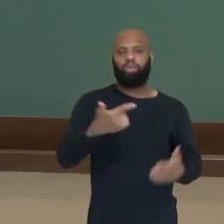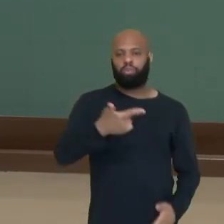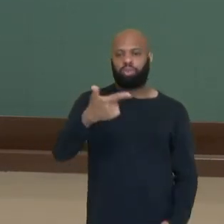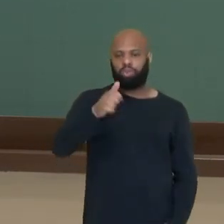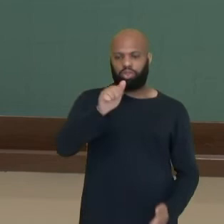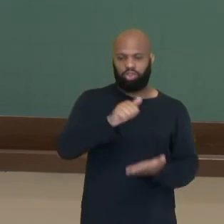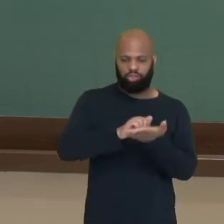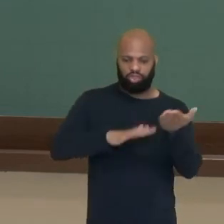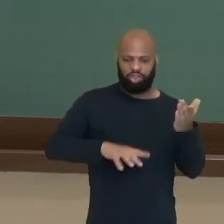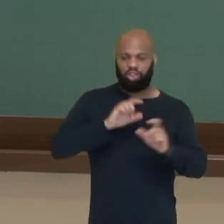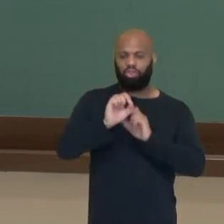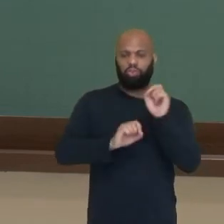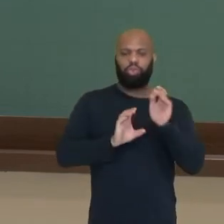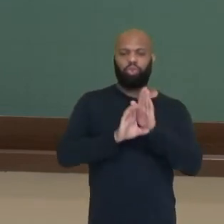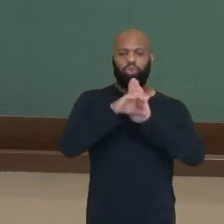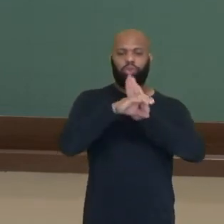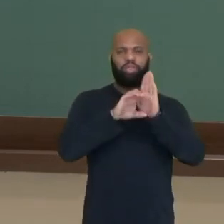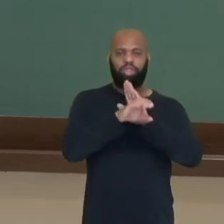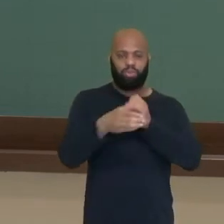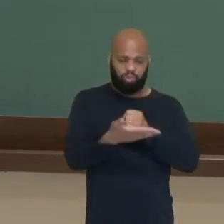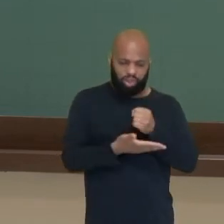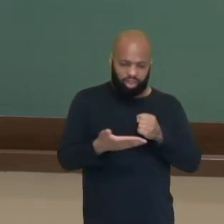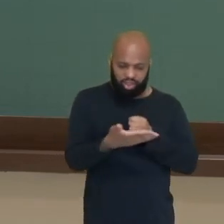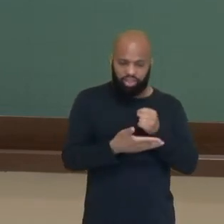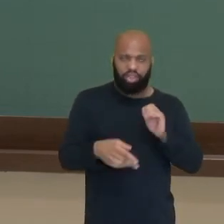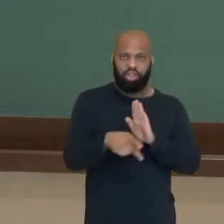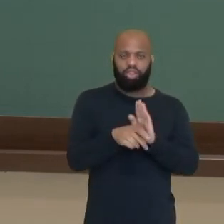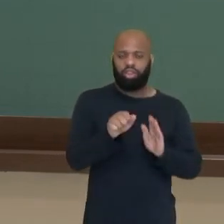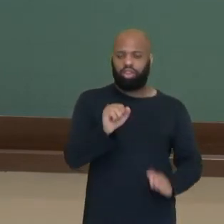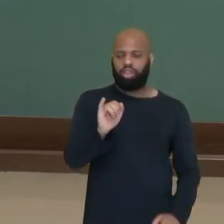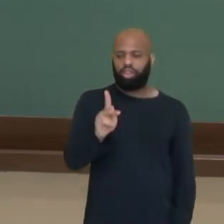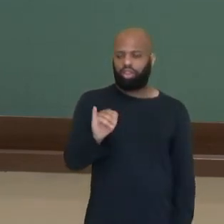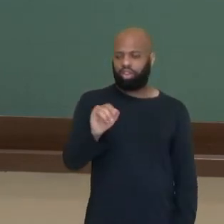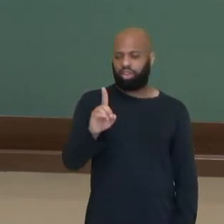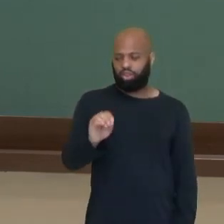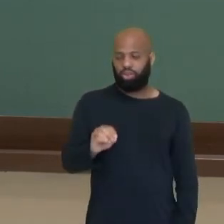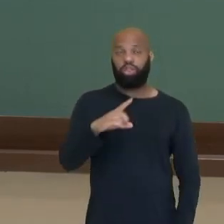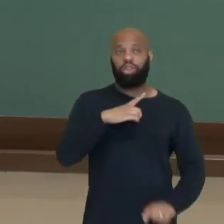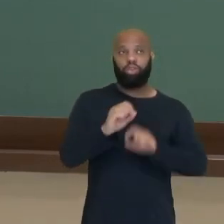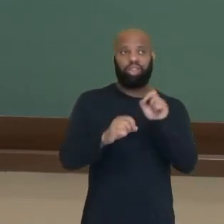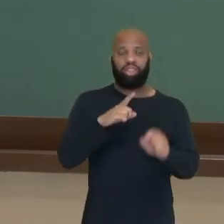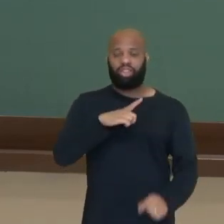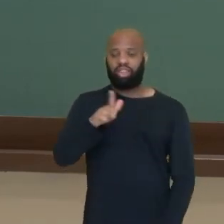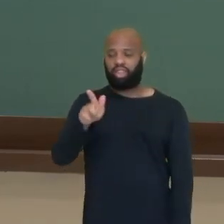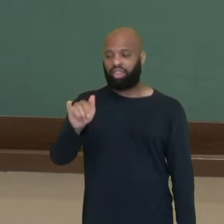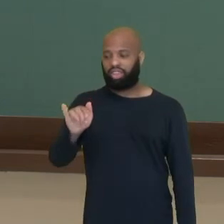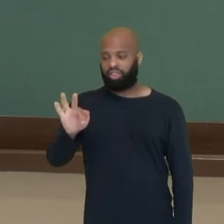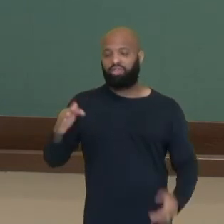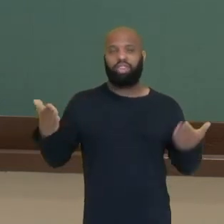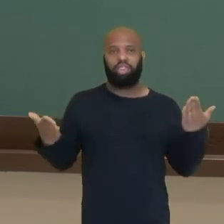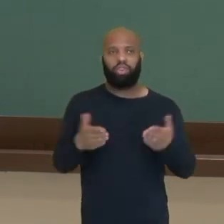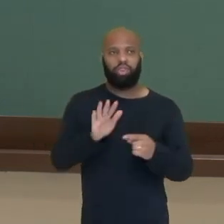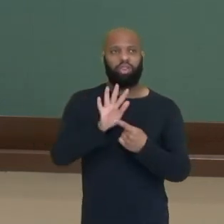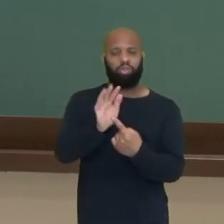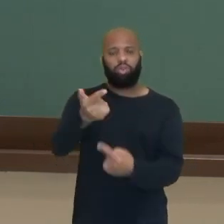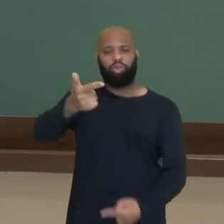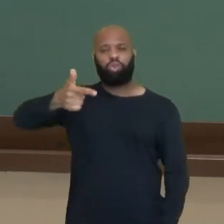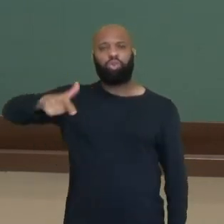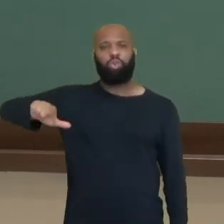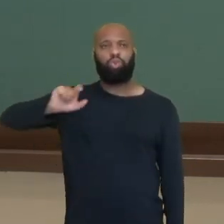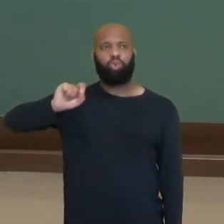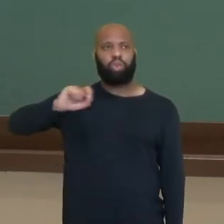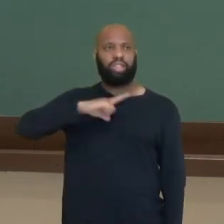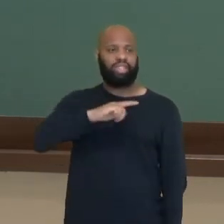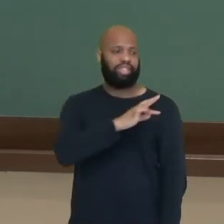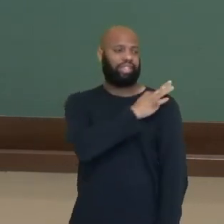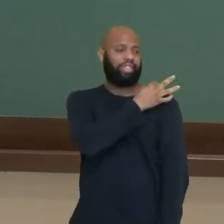então. Qual é o conceito fundamental do Aikido? Nós temos um gifzinho que mostra também, de novo, né, aquela